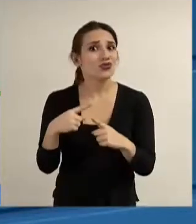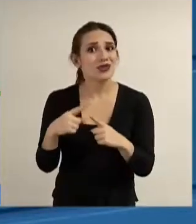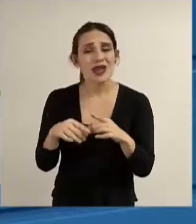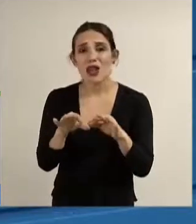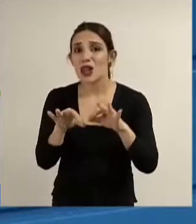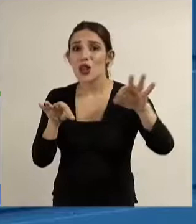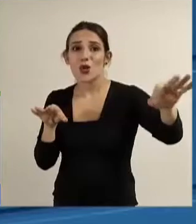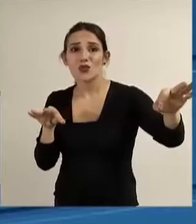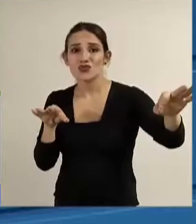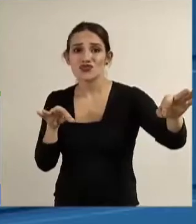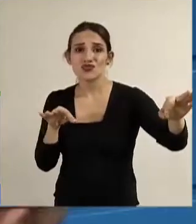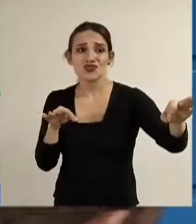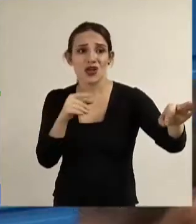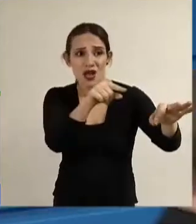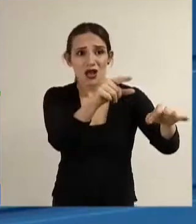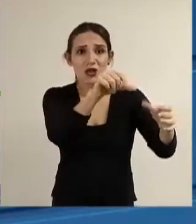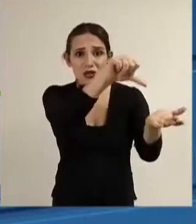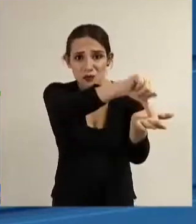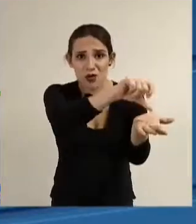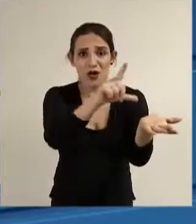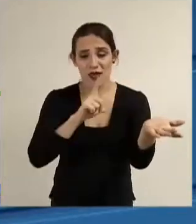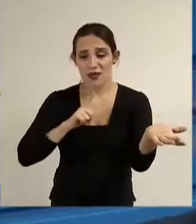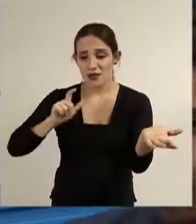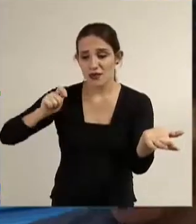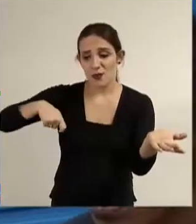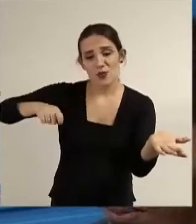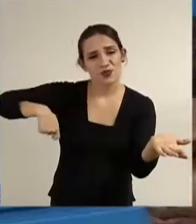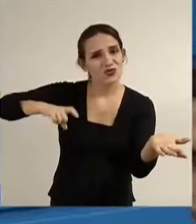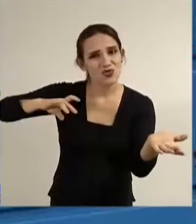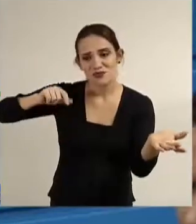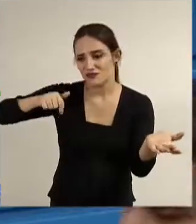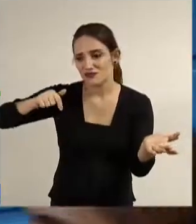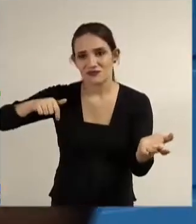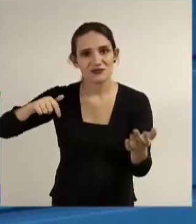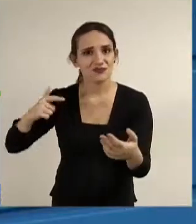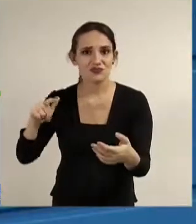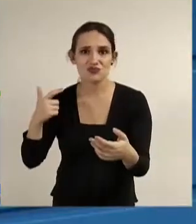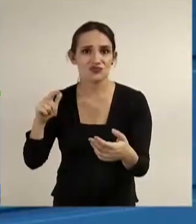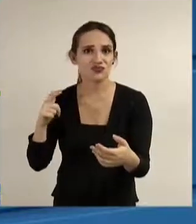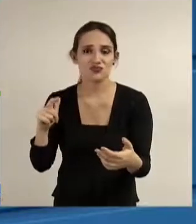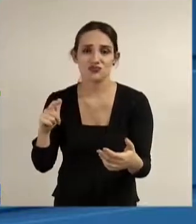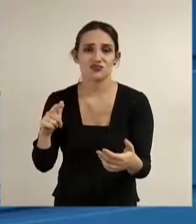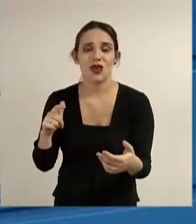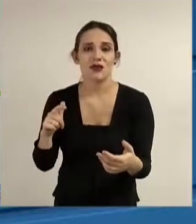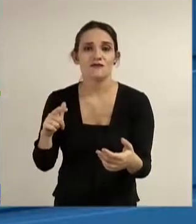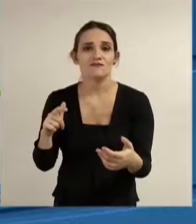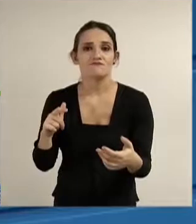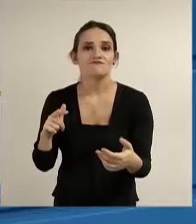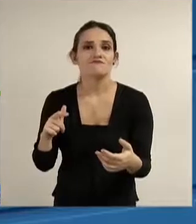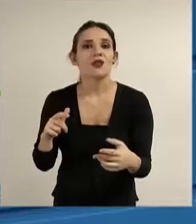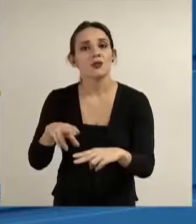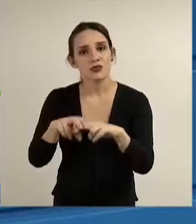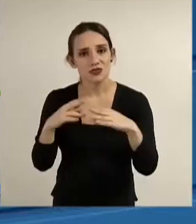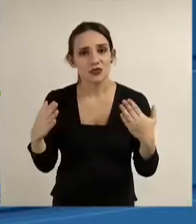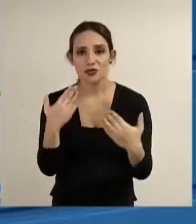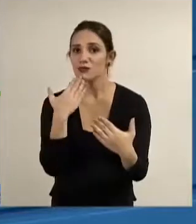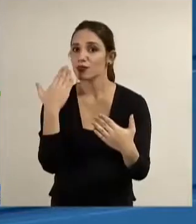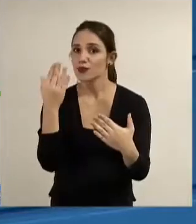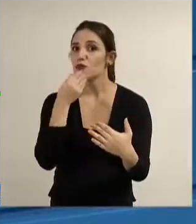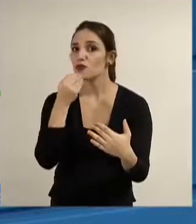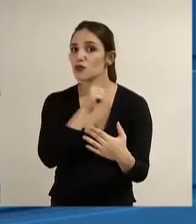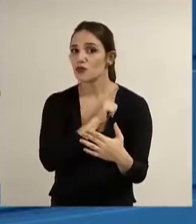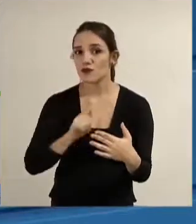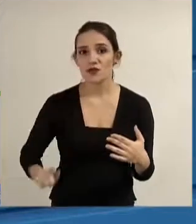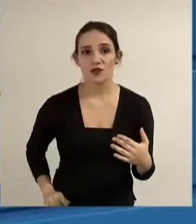quilômetros, em Porto Murtinho. Então, a gente solicita, através dessa indicação, ao excelentíssimo senhor governador do